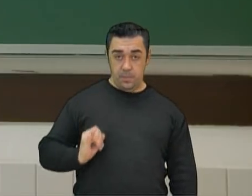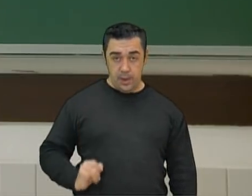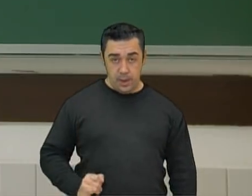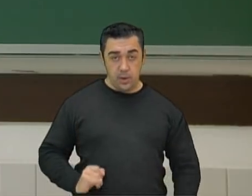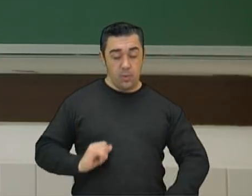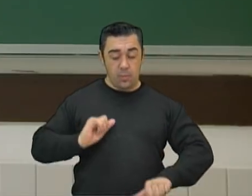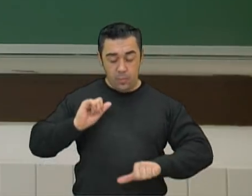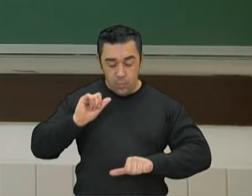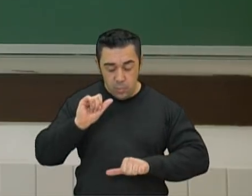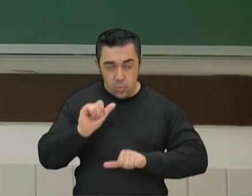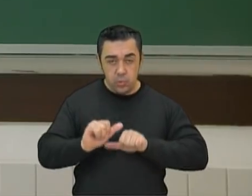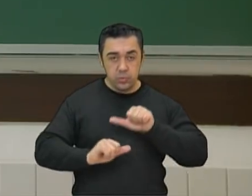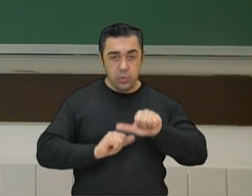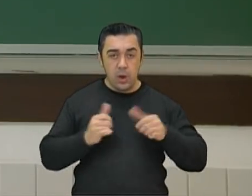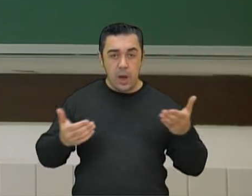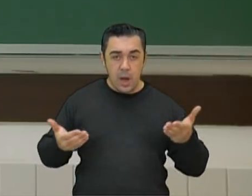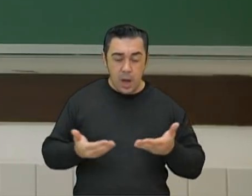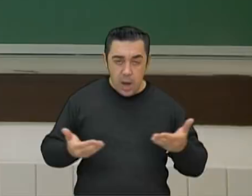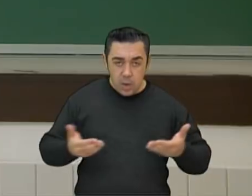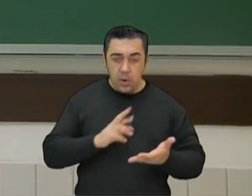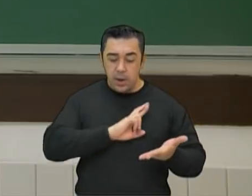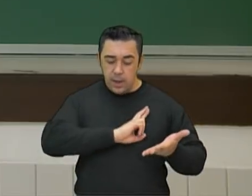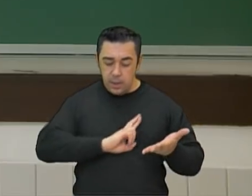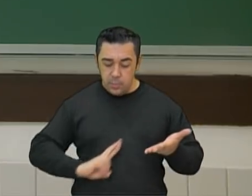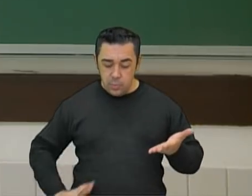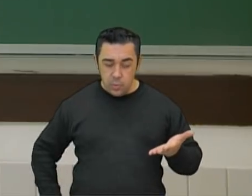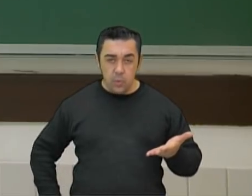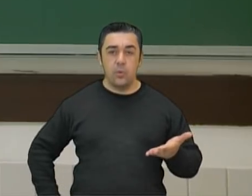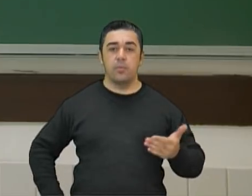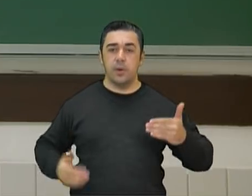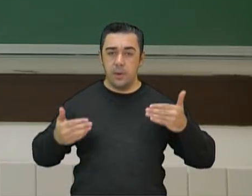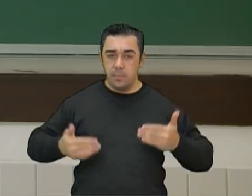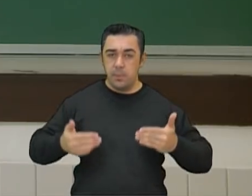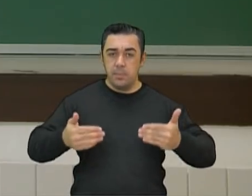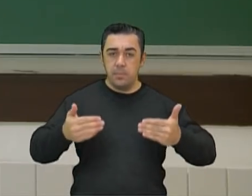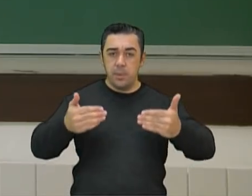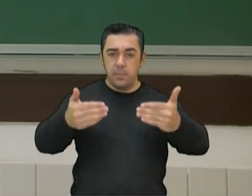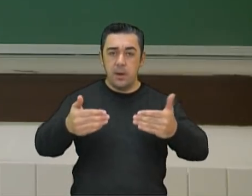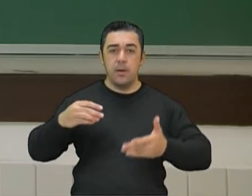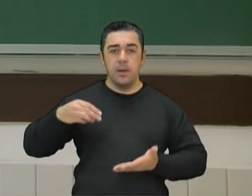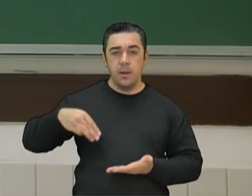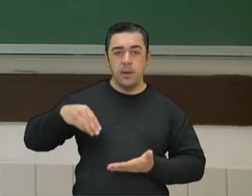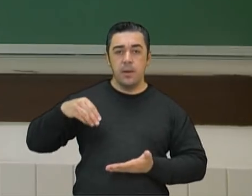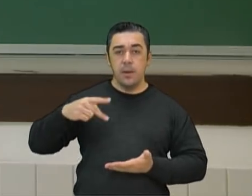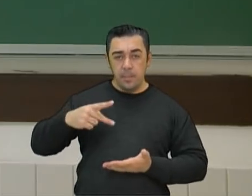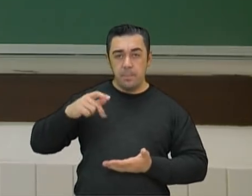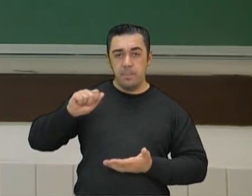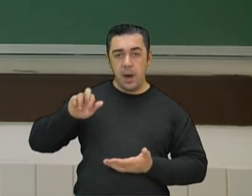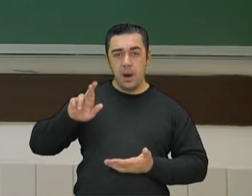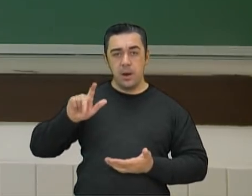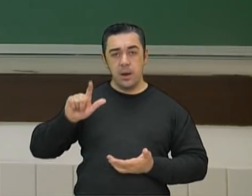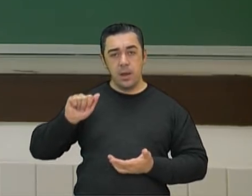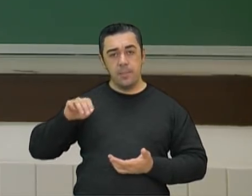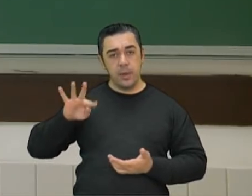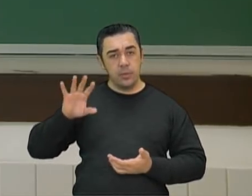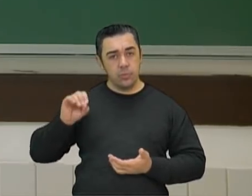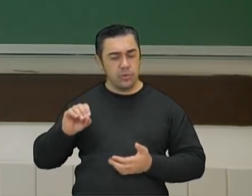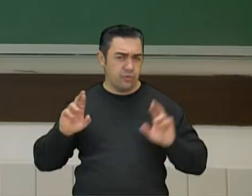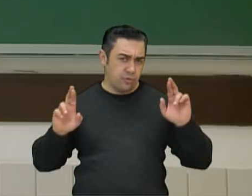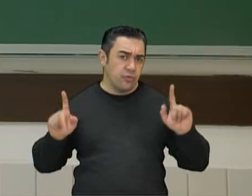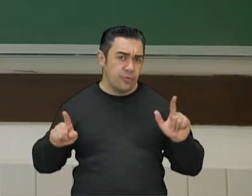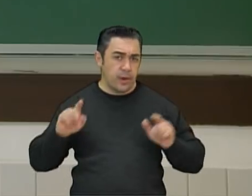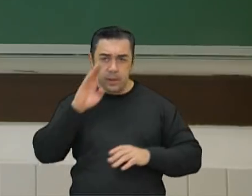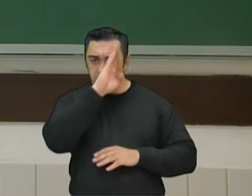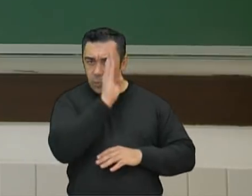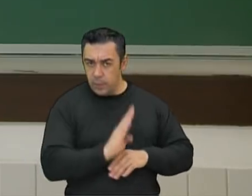república parlamentarista. Entendeu? Mais ou menos fácil. É um pouco diferente do cenário atual do Brasil? É,